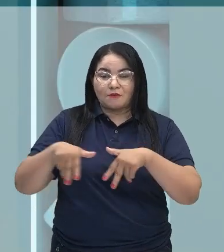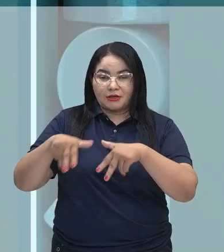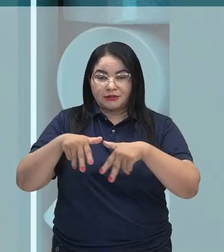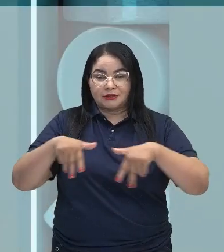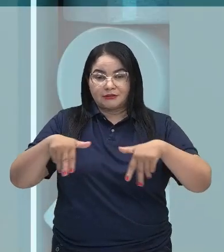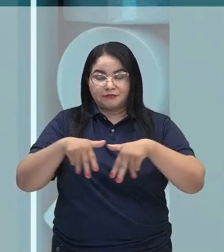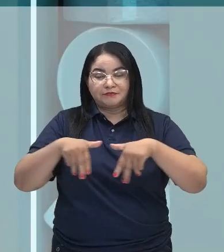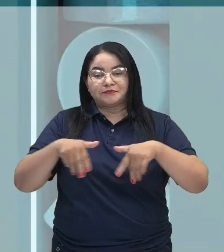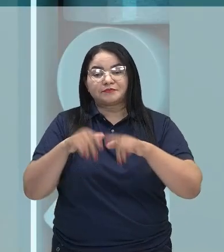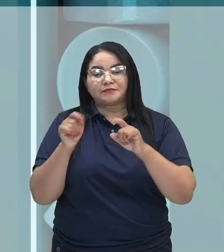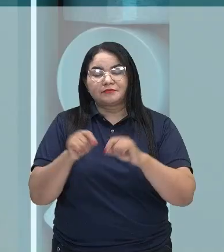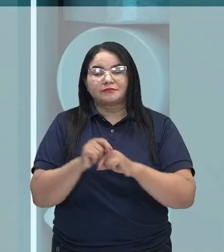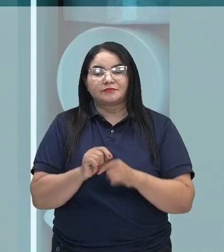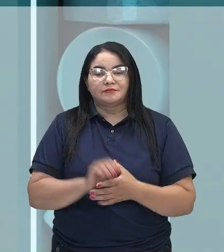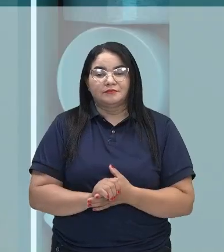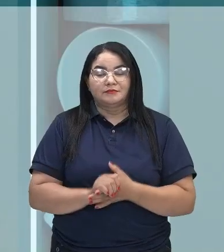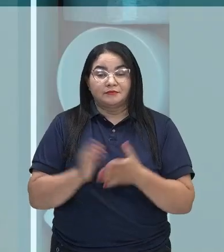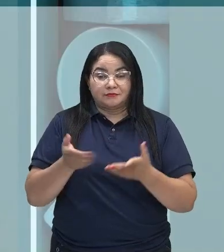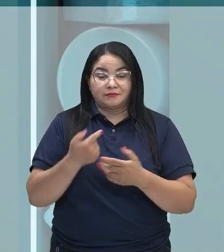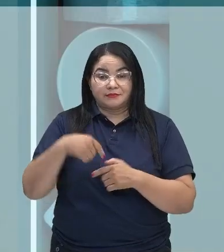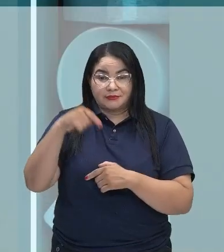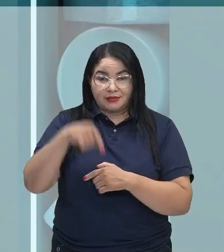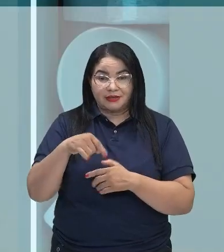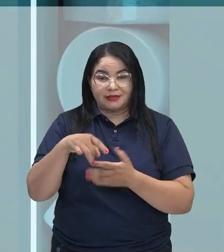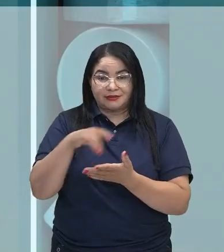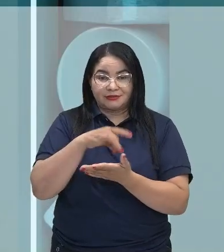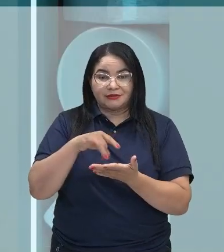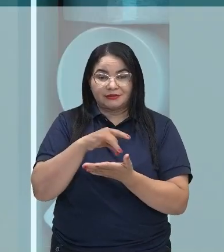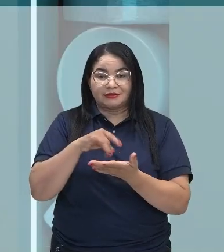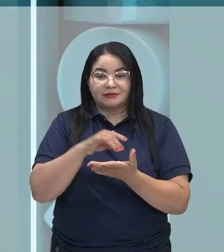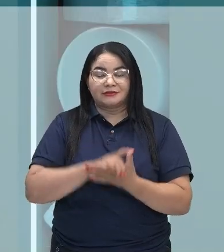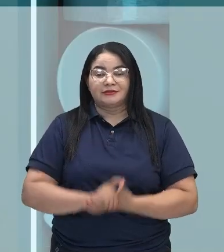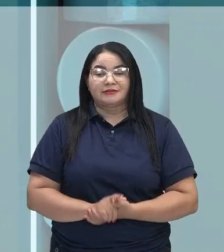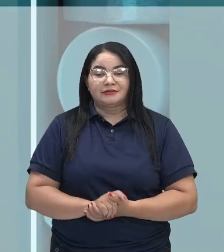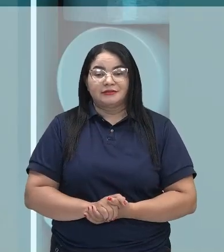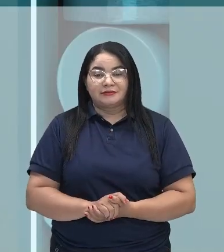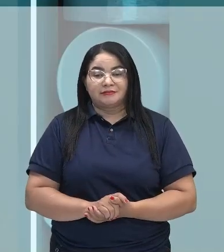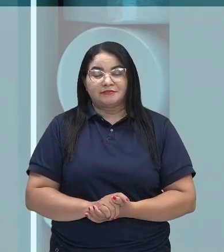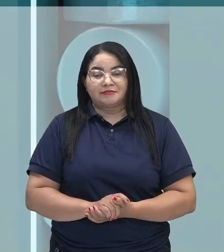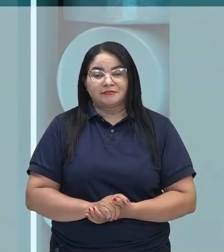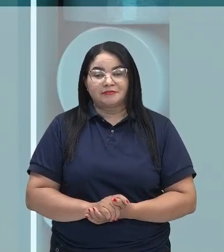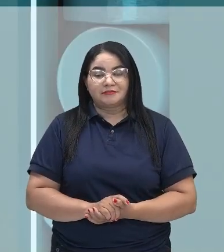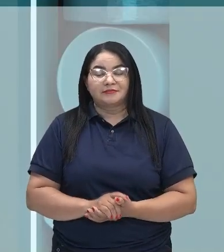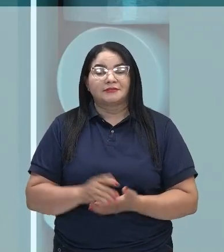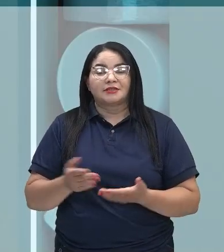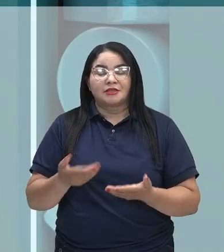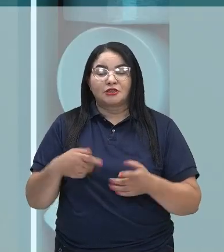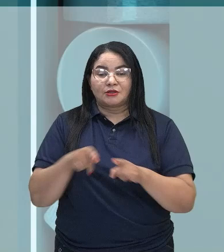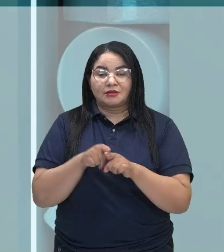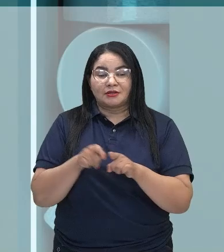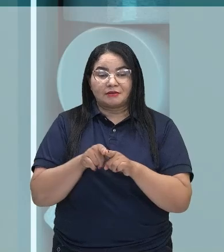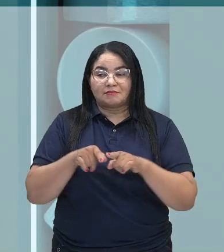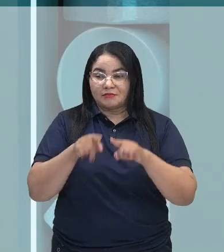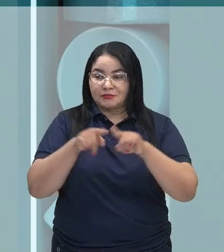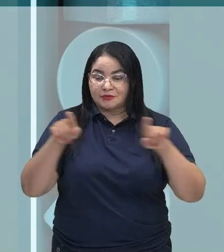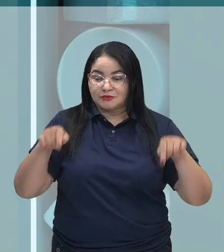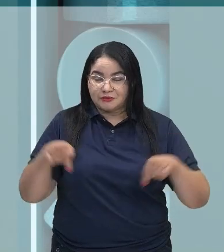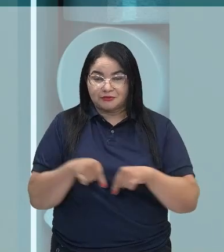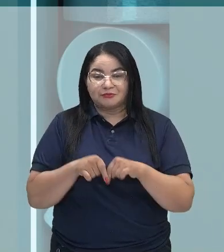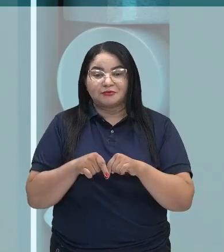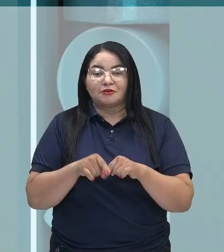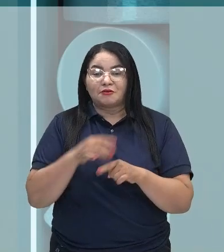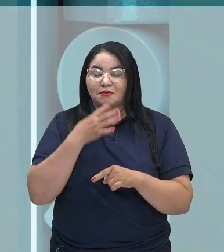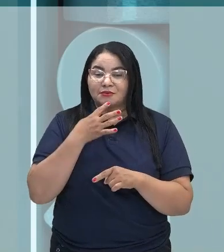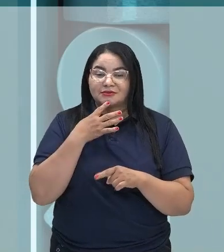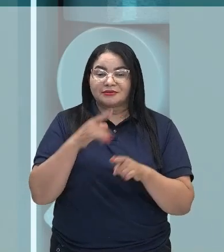vieram aqui no nosso estúdio, aqui do Centro de Mídias, conhecer o espaço onde eles